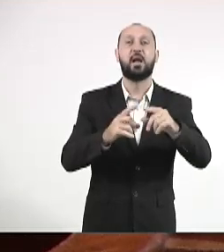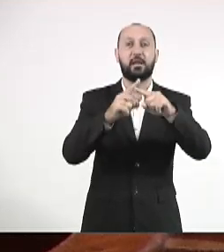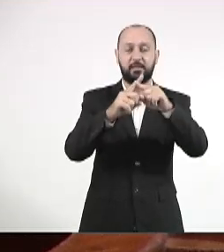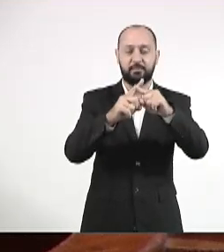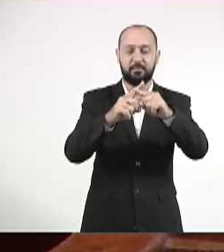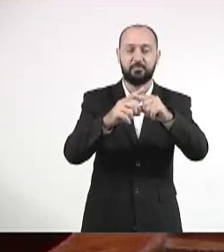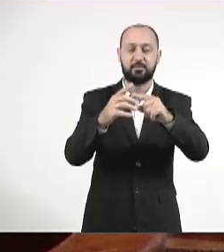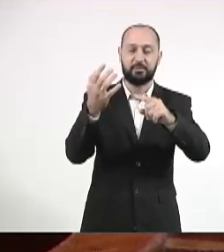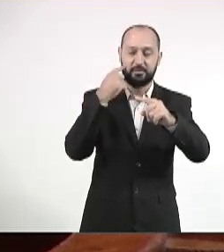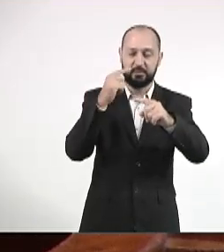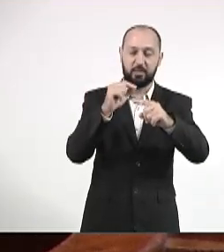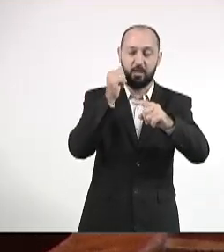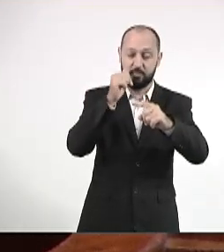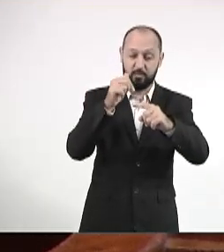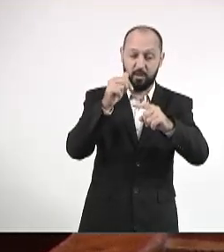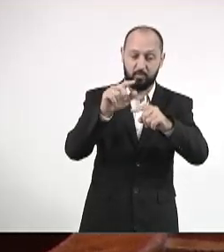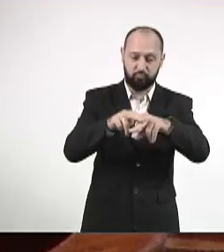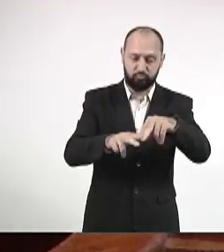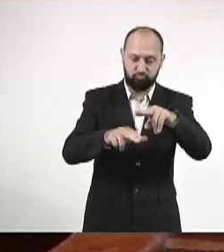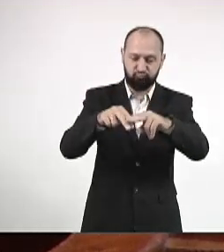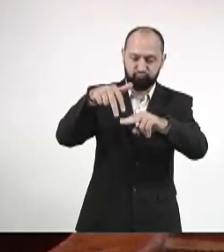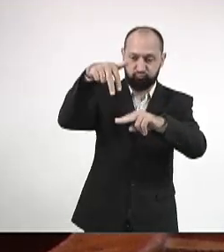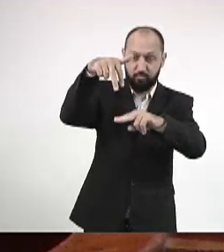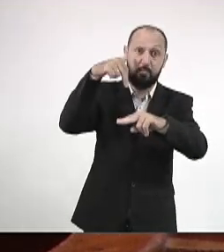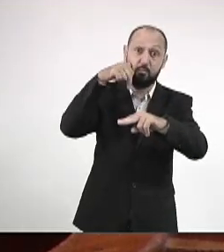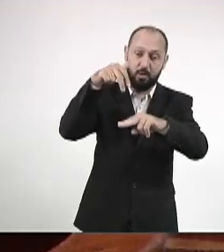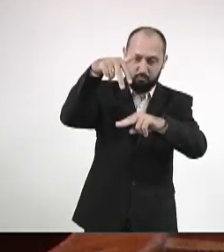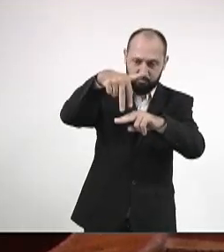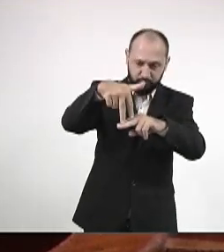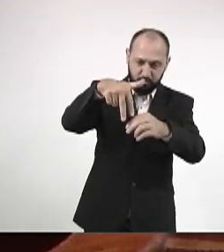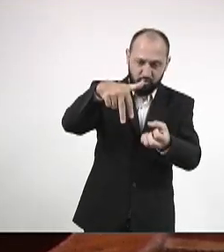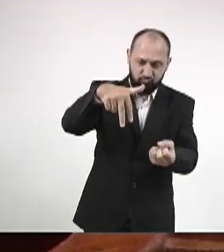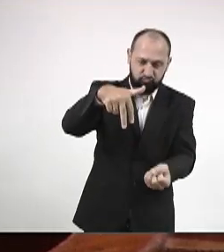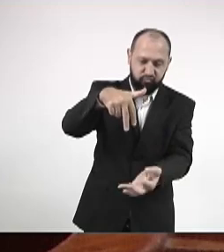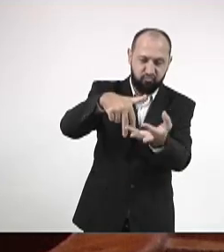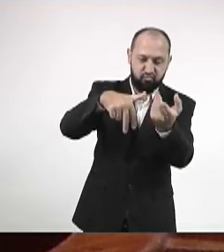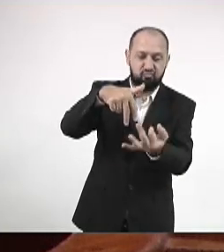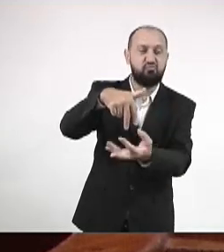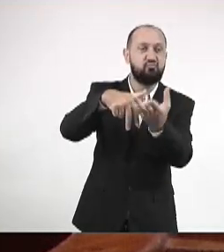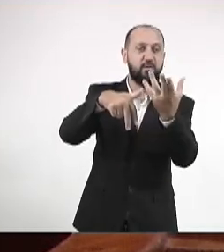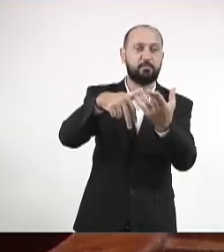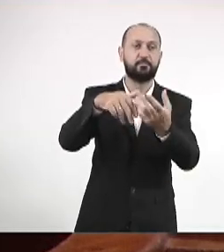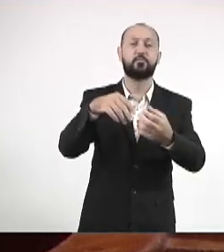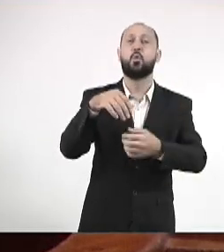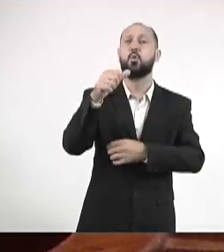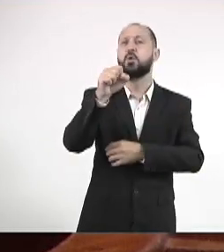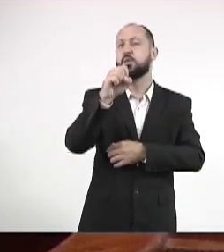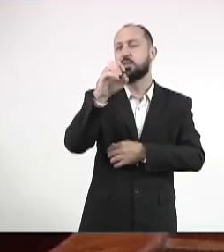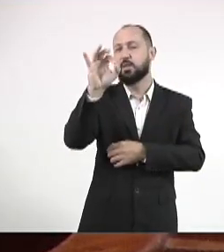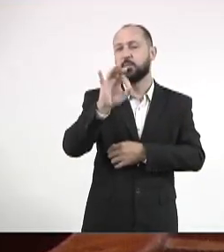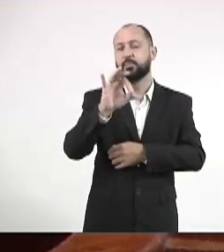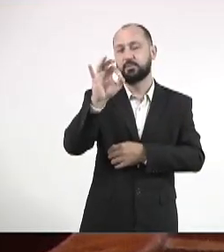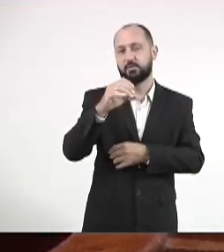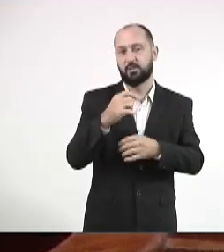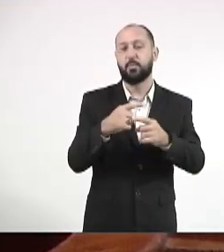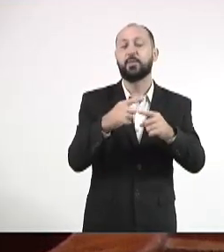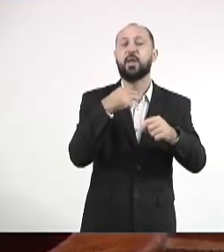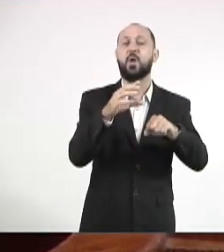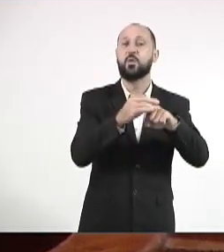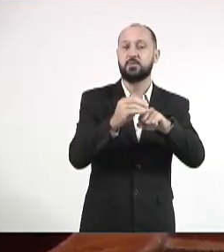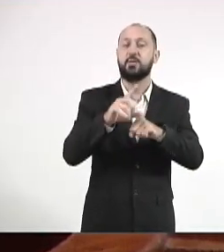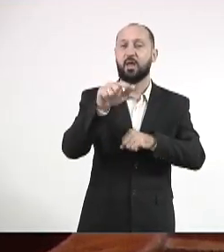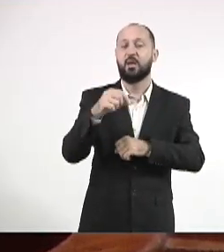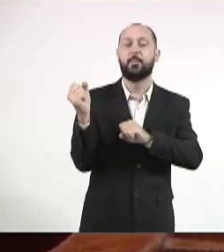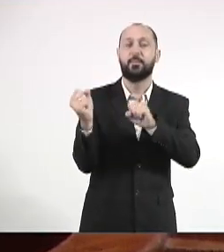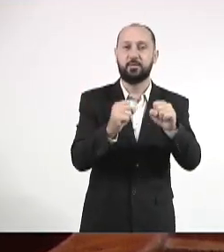queimadas porque tinham conhecimento, e conhecimento é poder. 80% das pessoas que morreram naquele